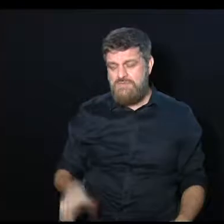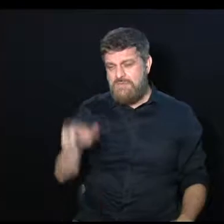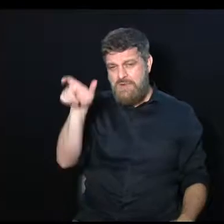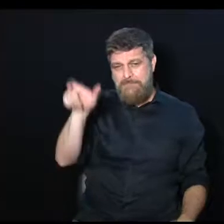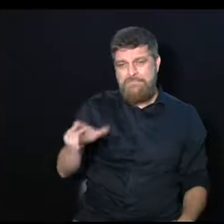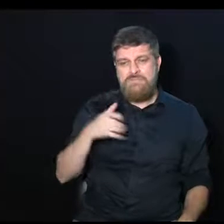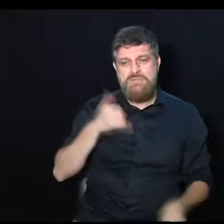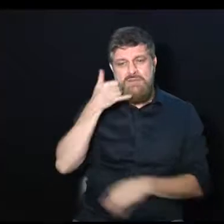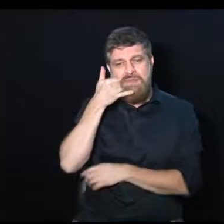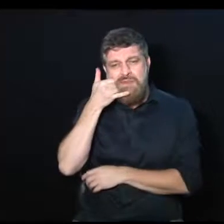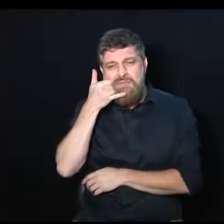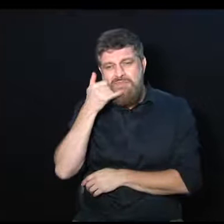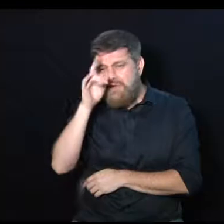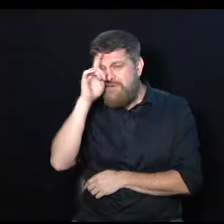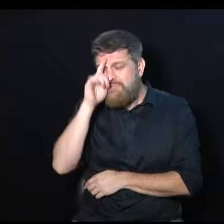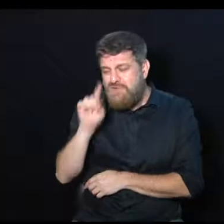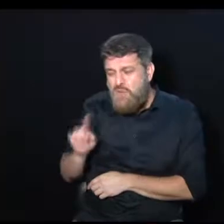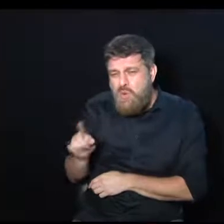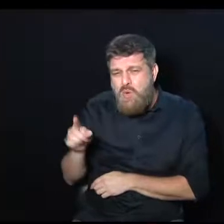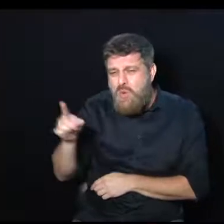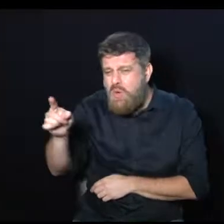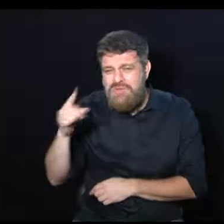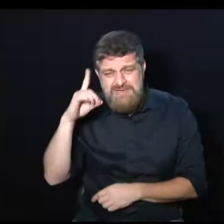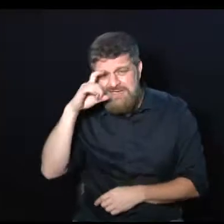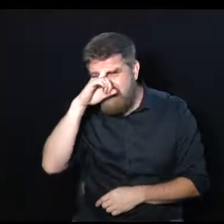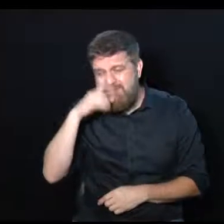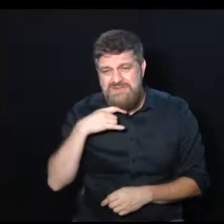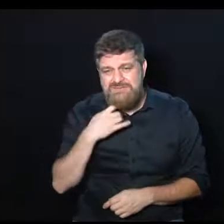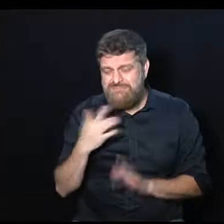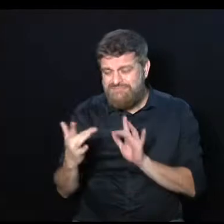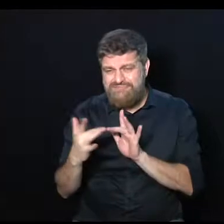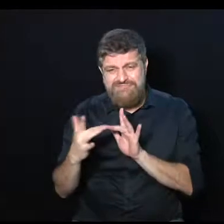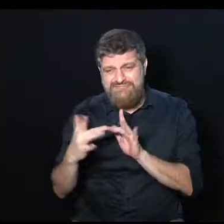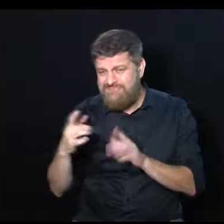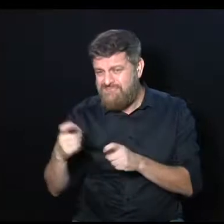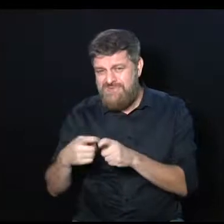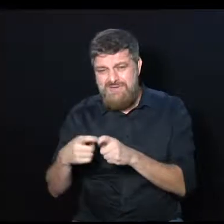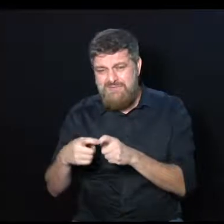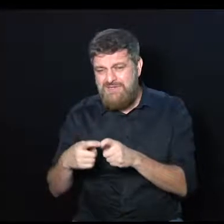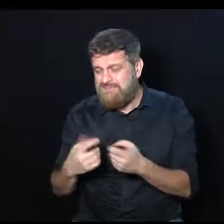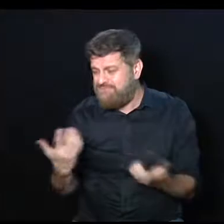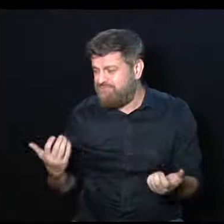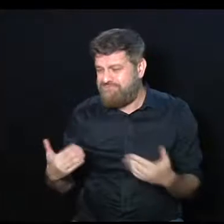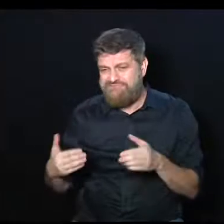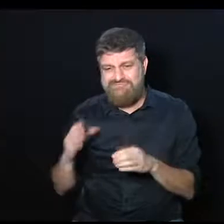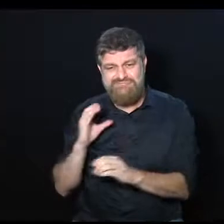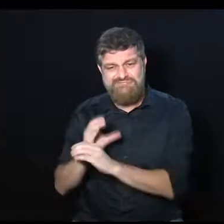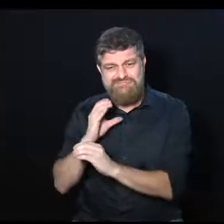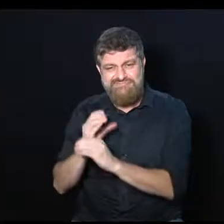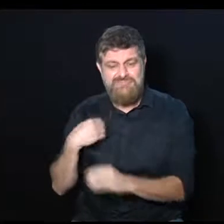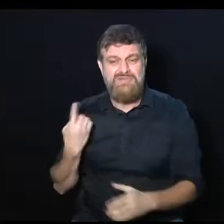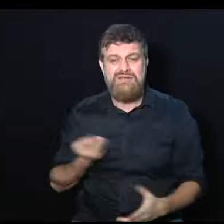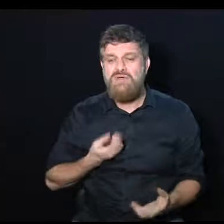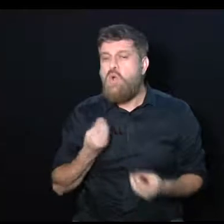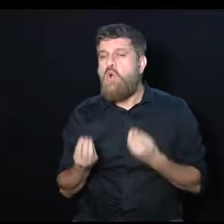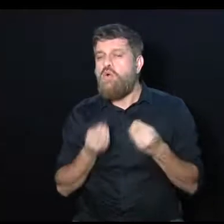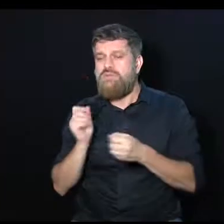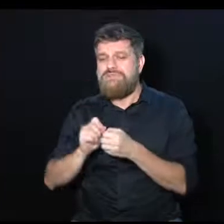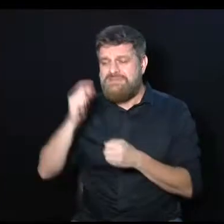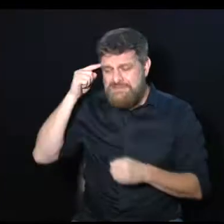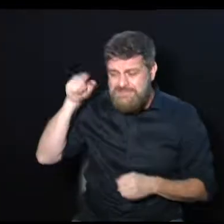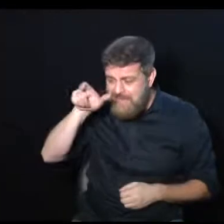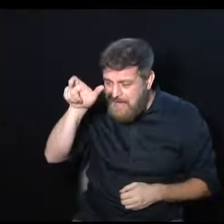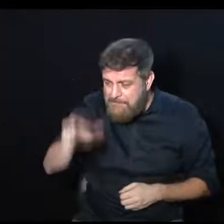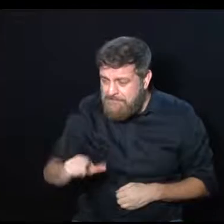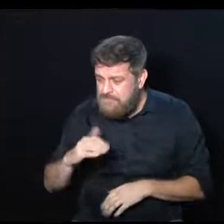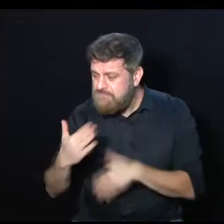tentando ligar no outro hospital, às vezes é difícil o contato com o médico, às vezes é difícil o contato com o outro agente de saúde que está lá, para ver como o paciente está